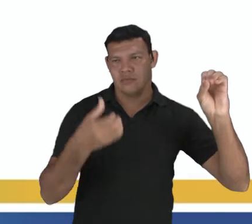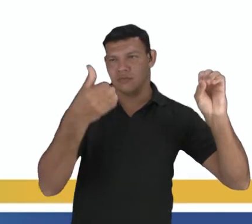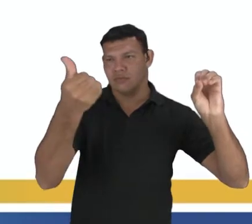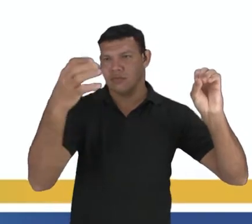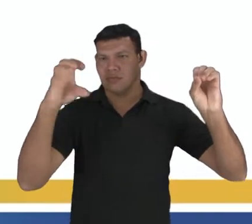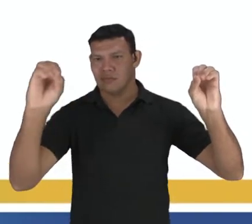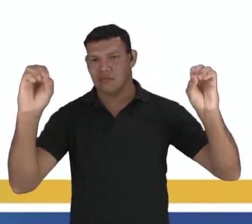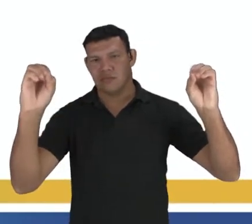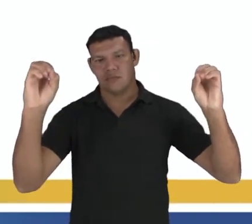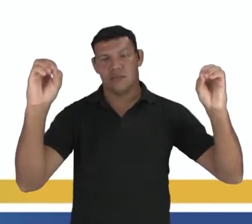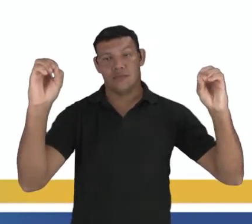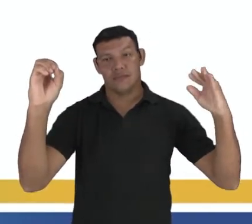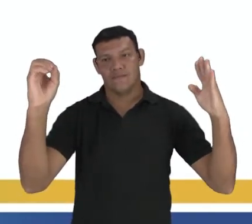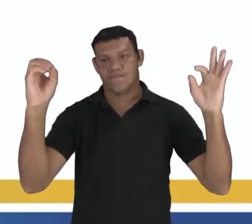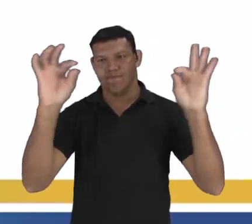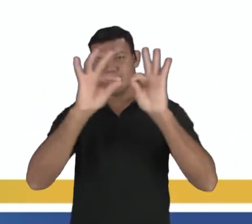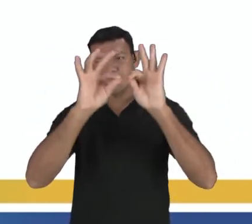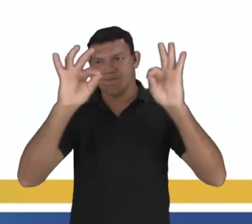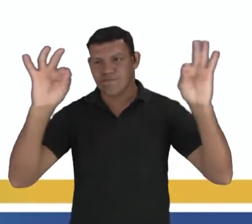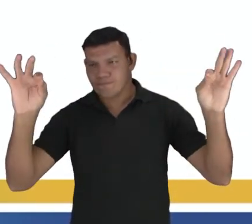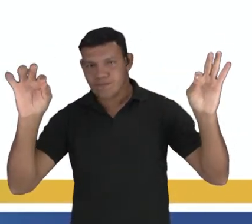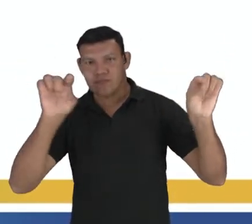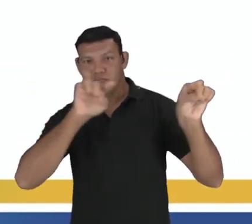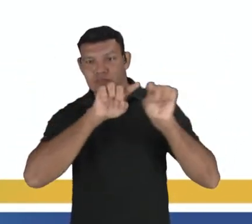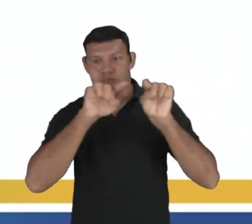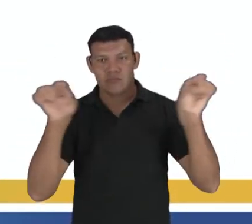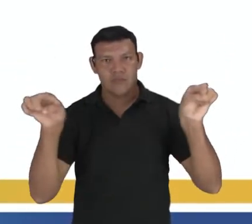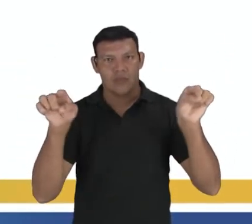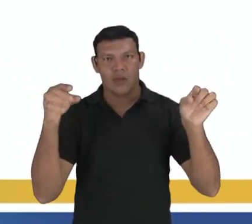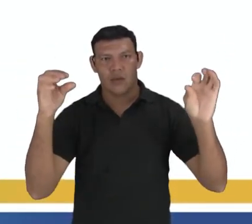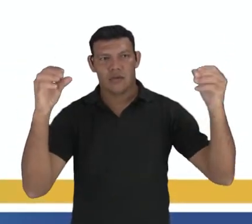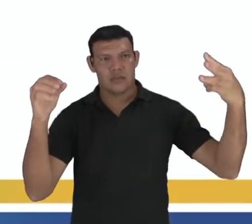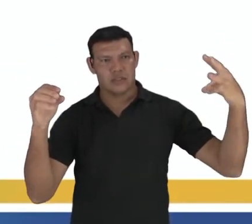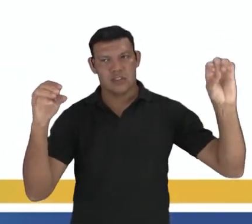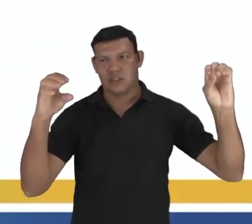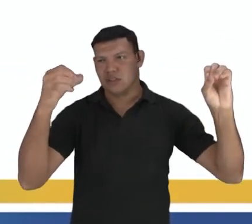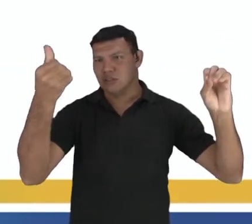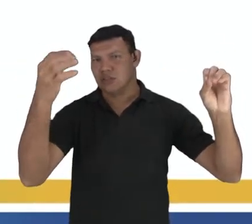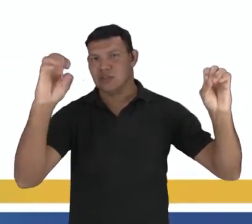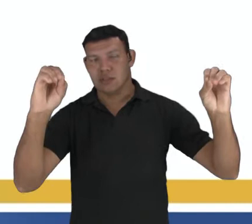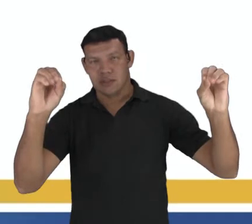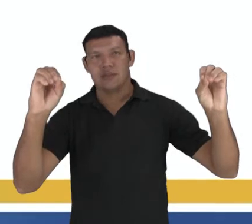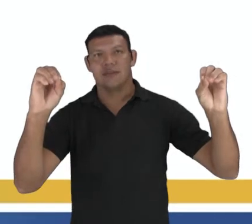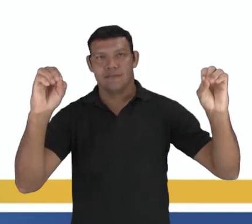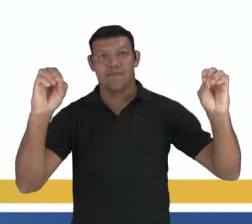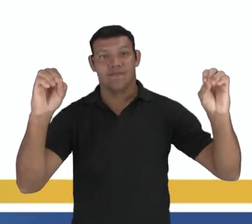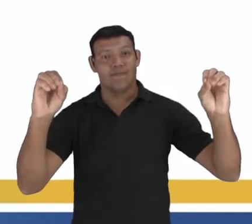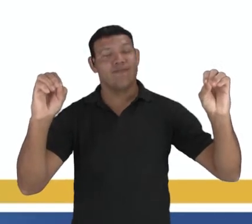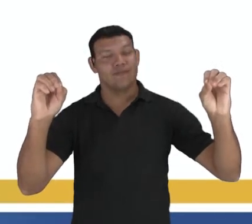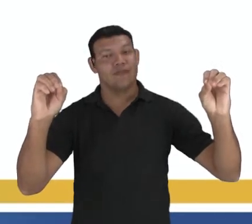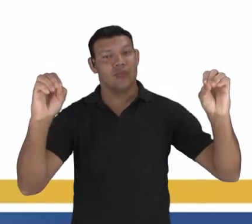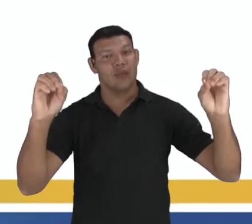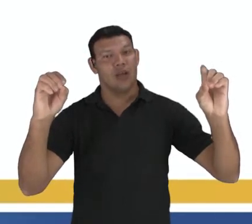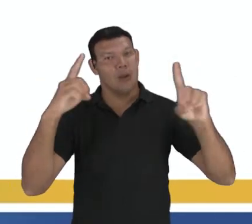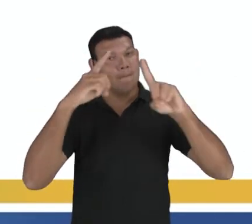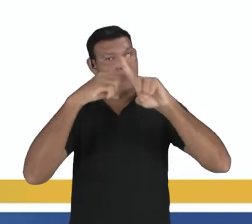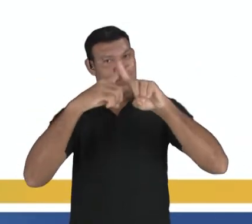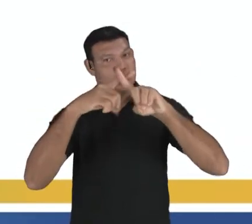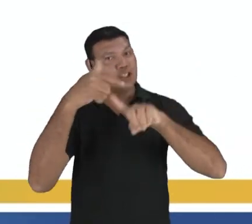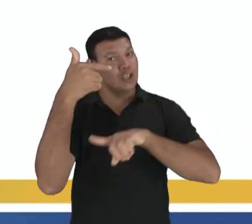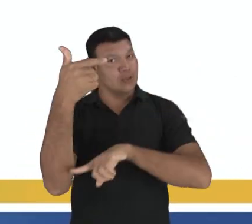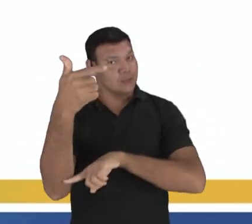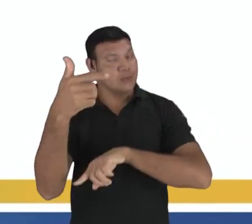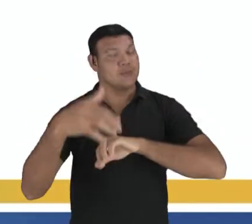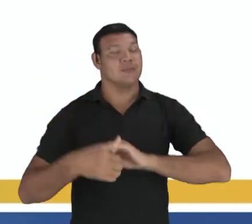30 para chegar ao 60, isso você vai perceber que houve um produto por 2, ou uma multiplicação